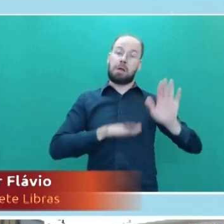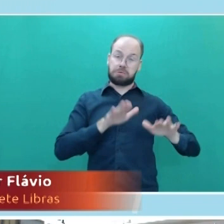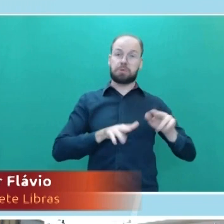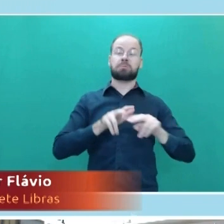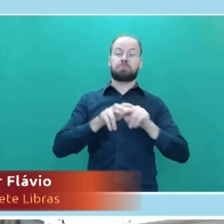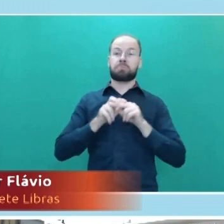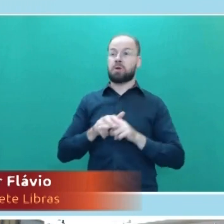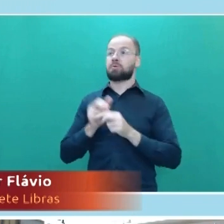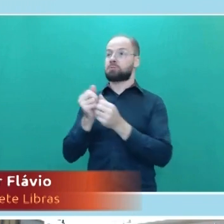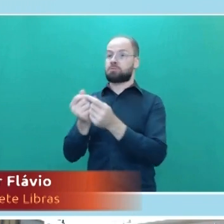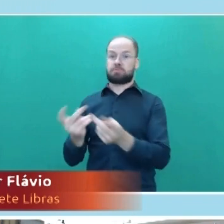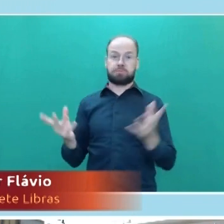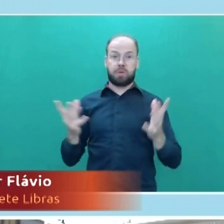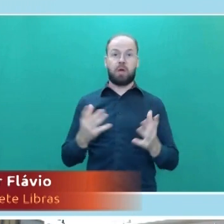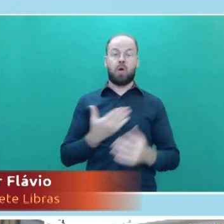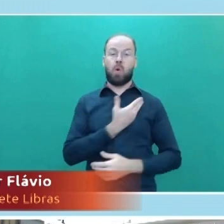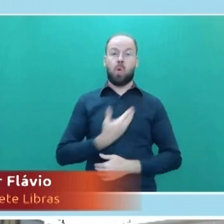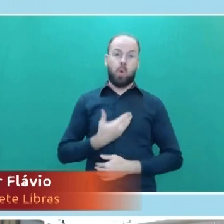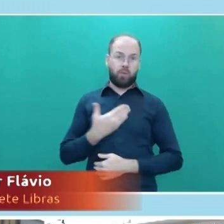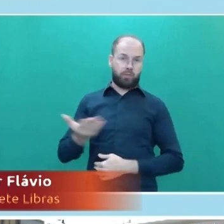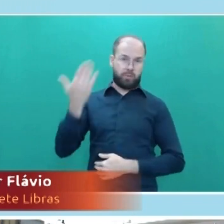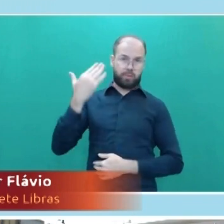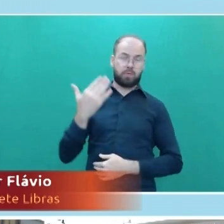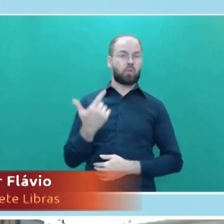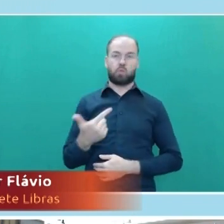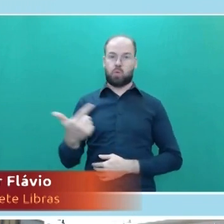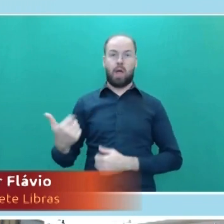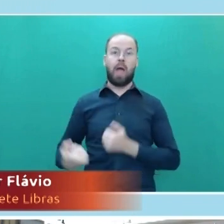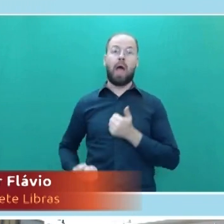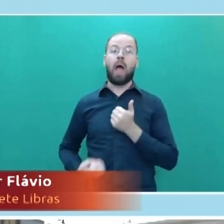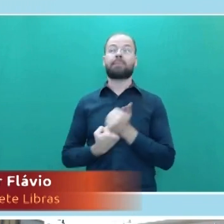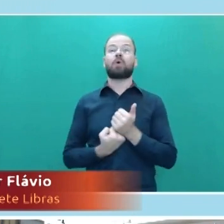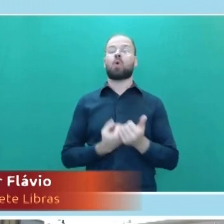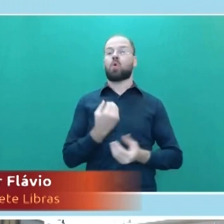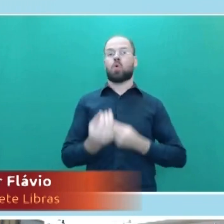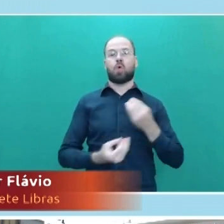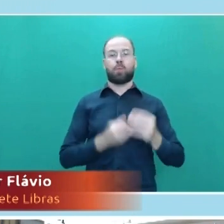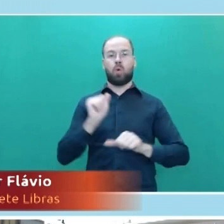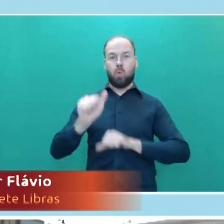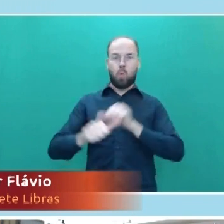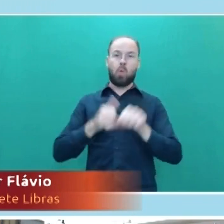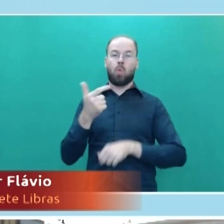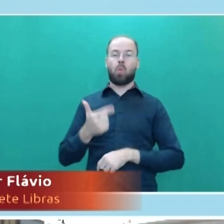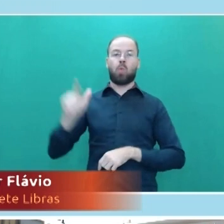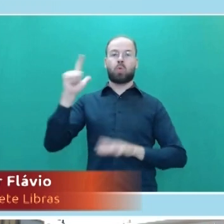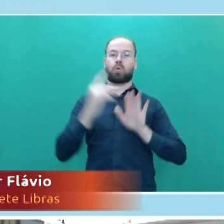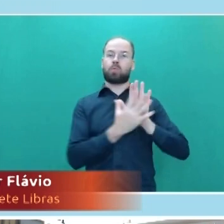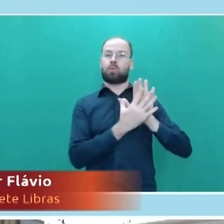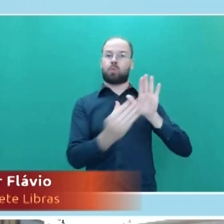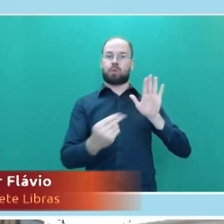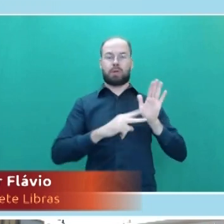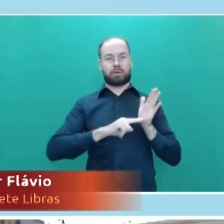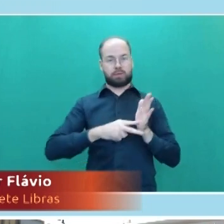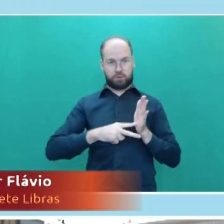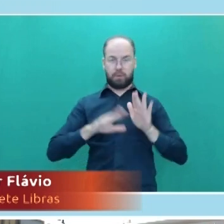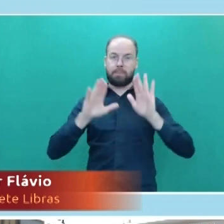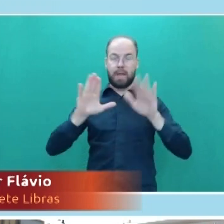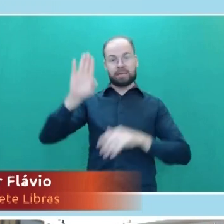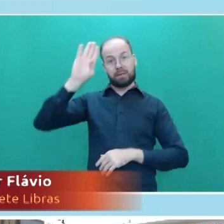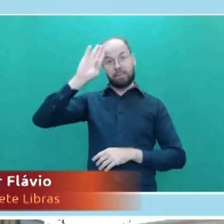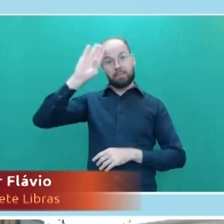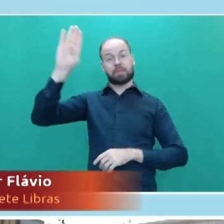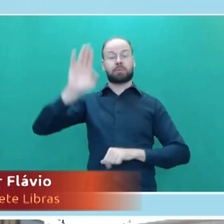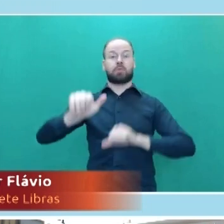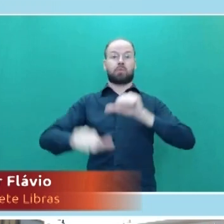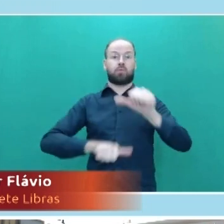para alterar, né, o sistema nosso de unicidade sindical para outro modelo sindical, mas a principal